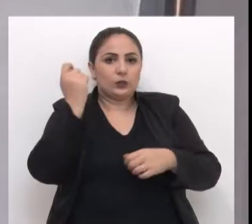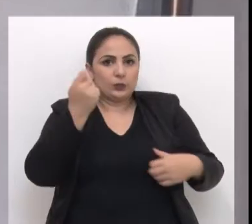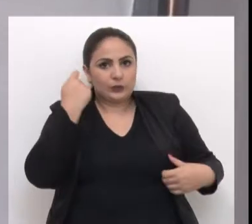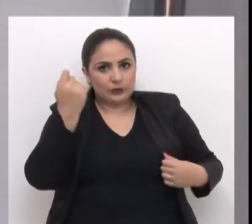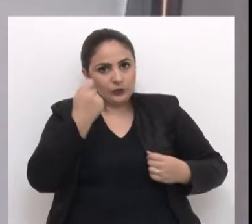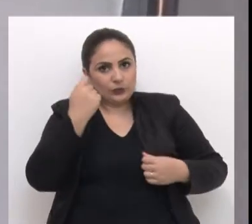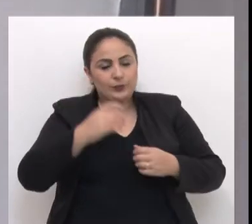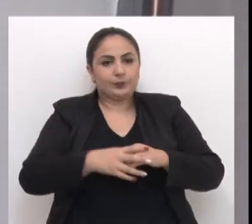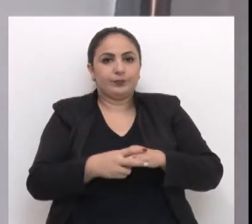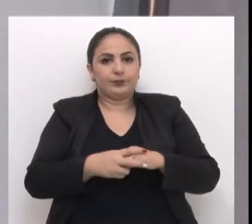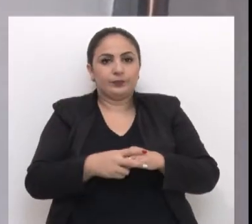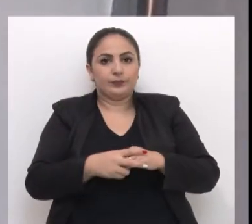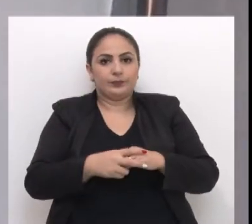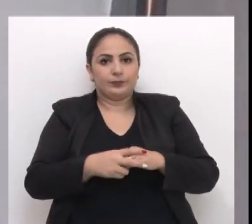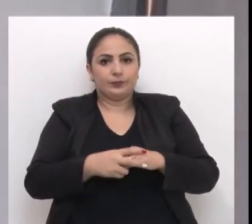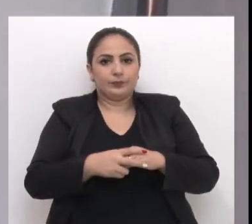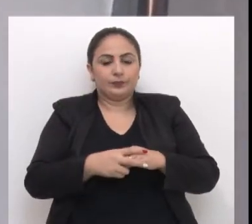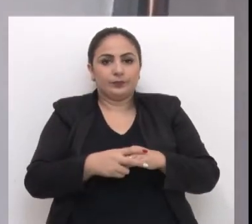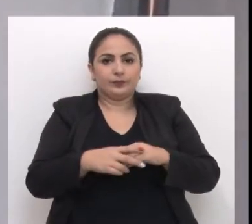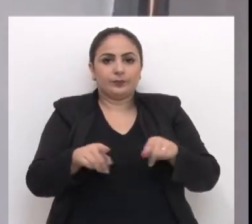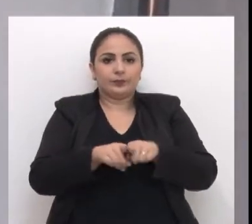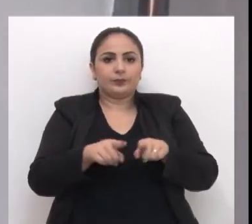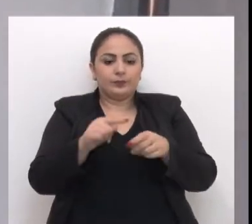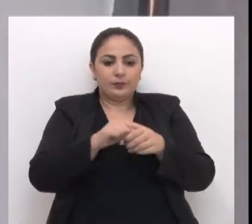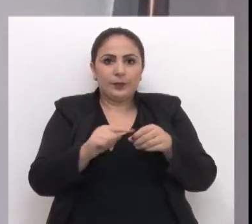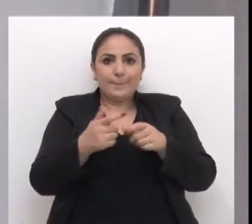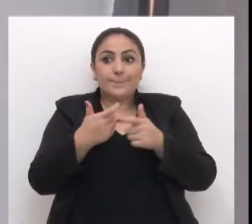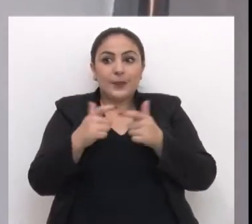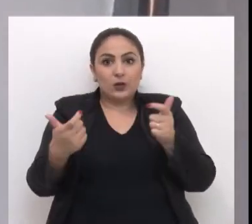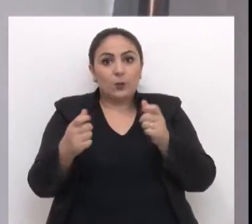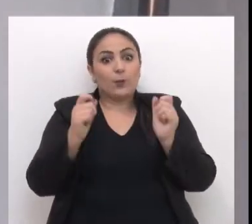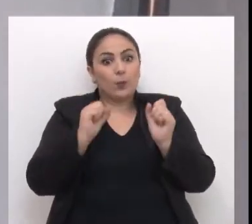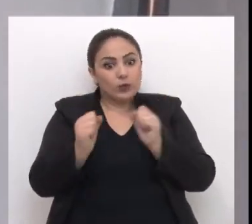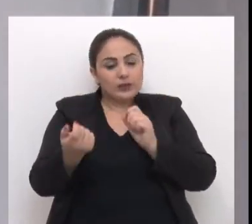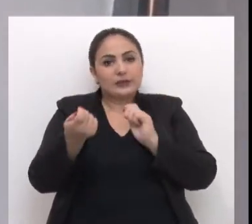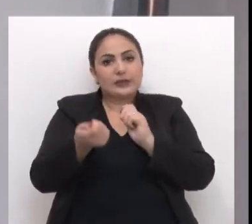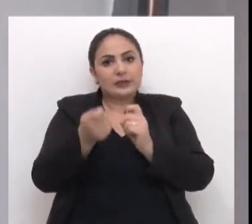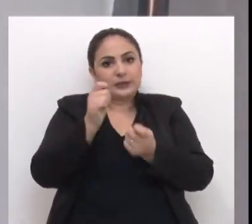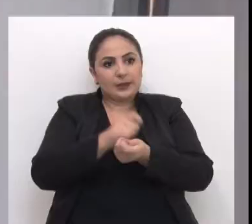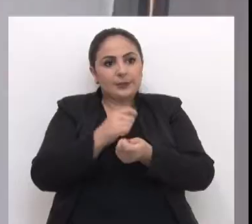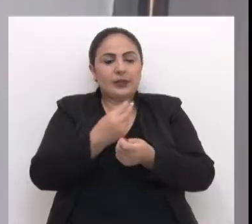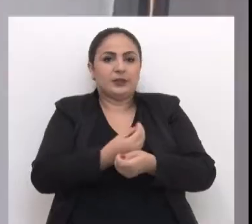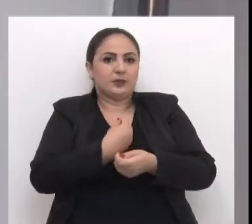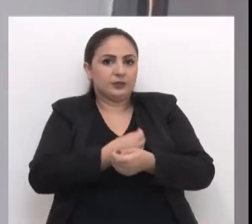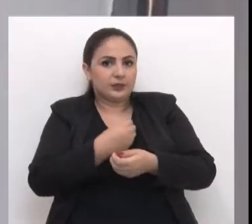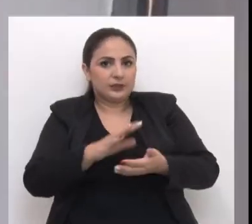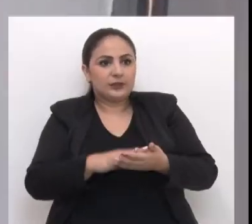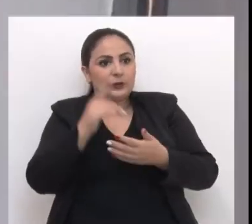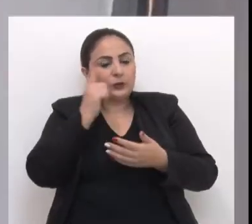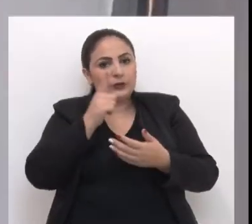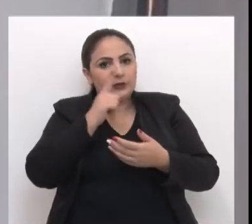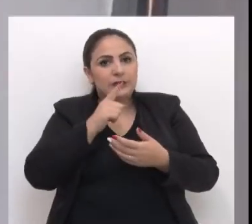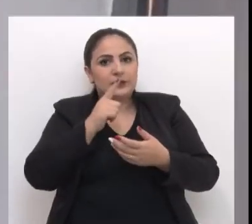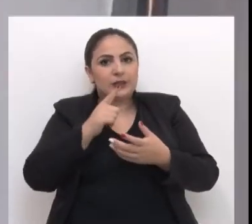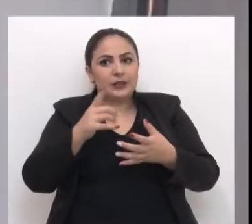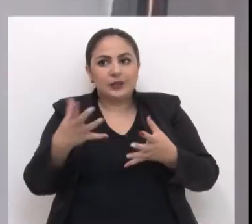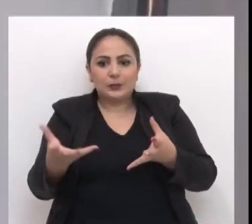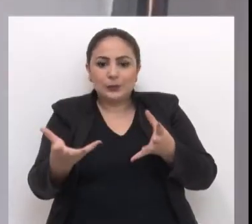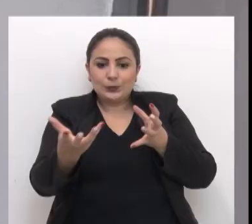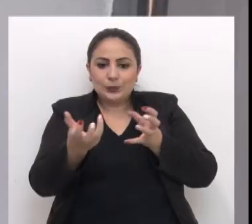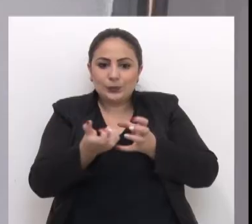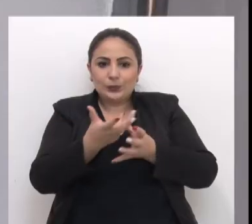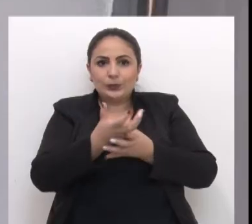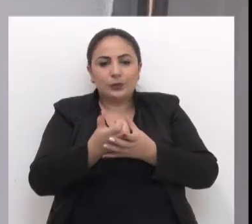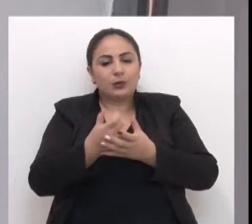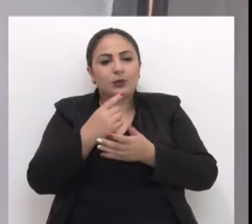Sul, até que as cidades maiores pudessem se adaptar novamente à vida, absorvendo aquelas cidades menores. Isso